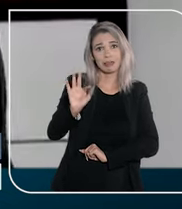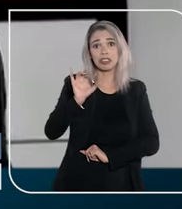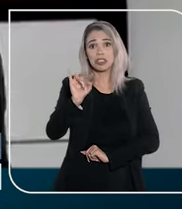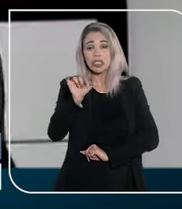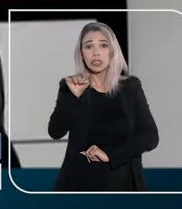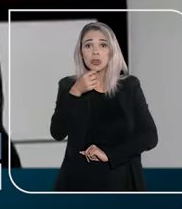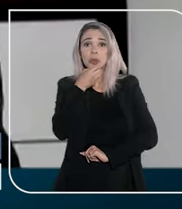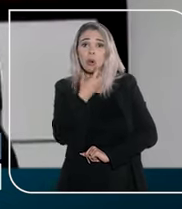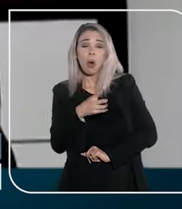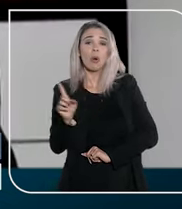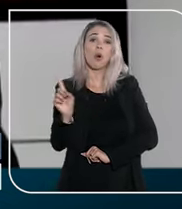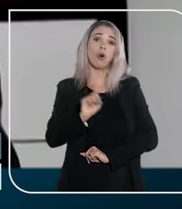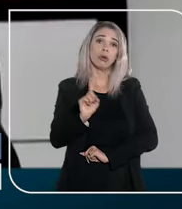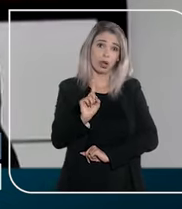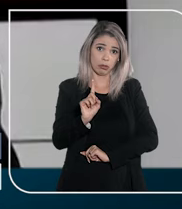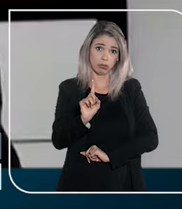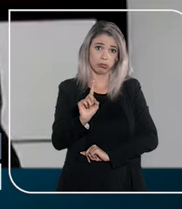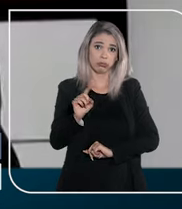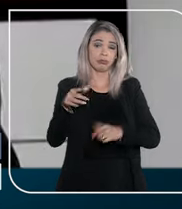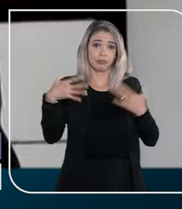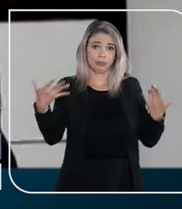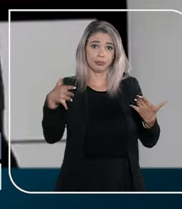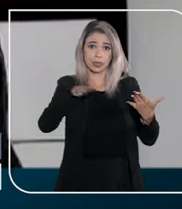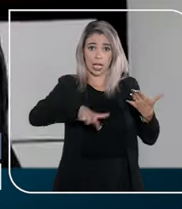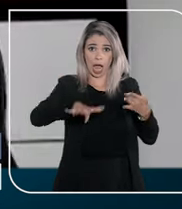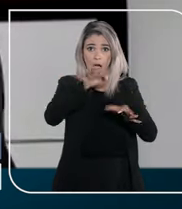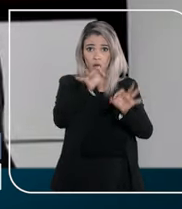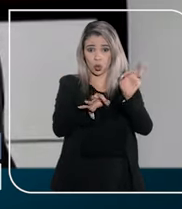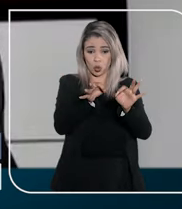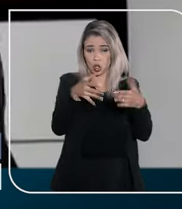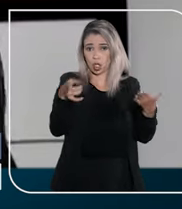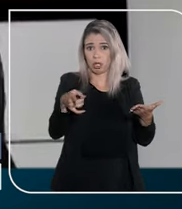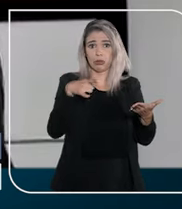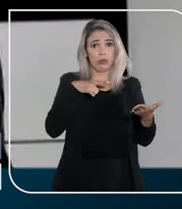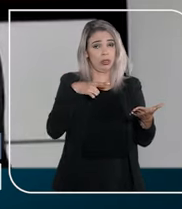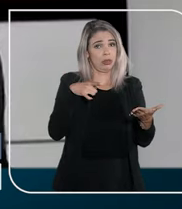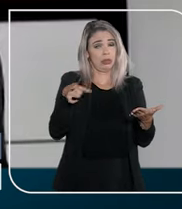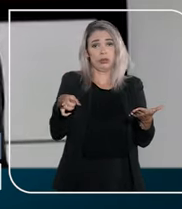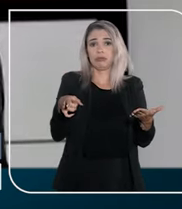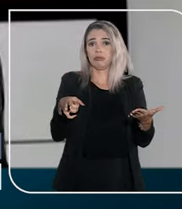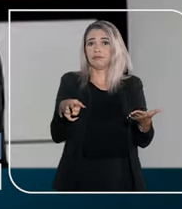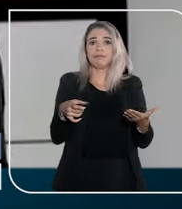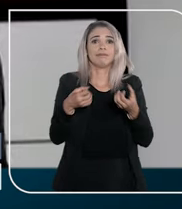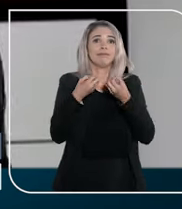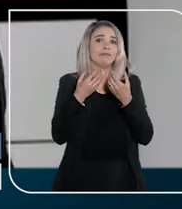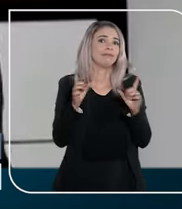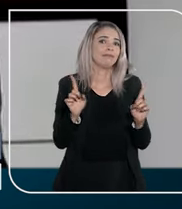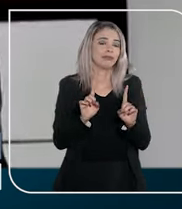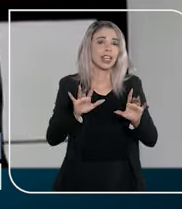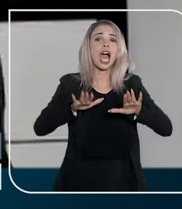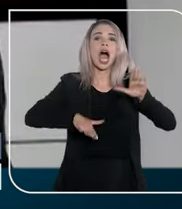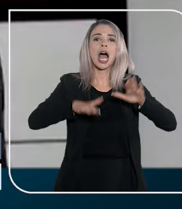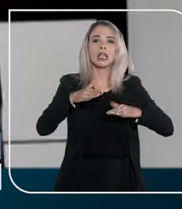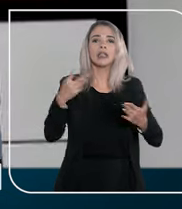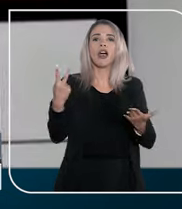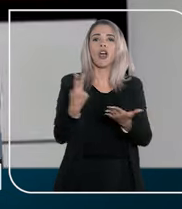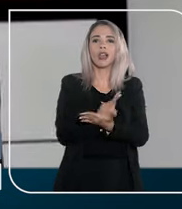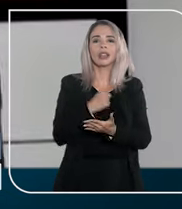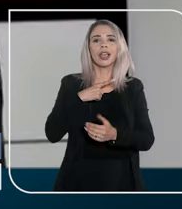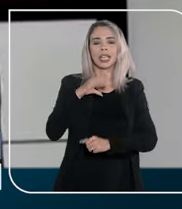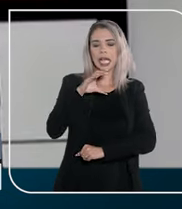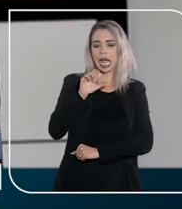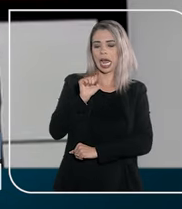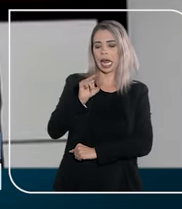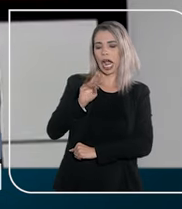Porque vedada pelo ordenamento jurídico, professor Fábio, ela não é. Inclusive decorre do poder geral de cautela que é